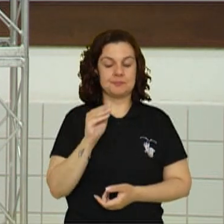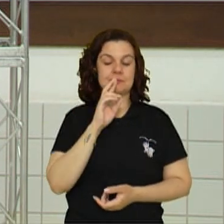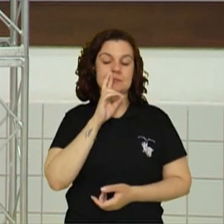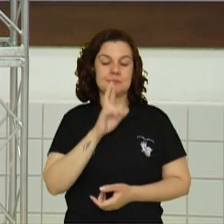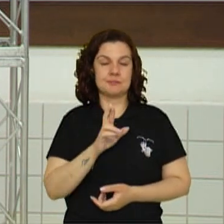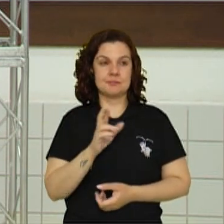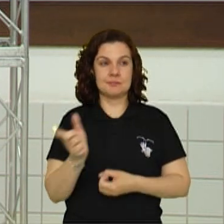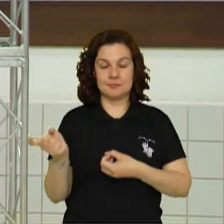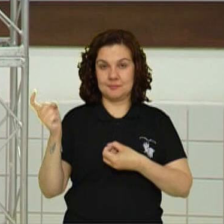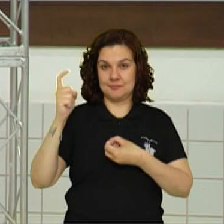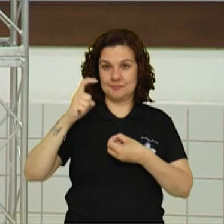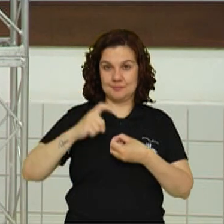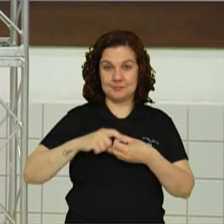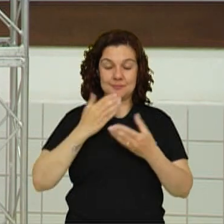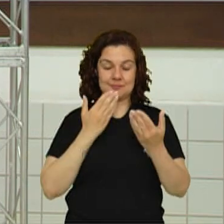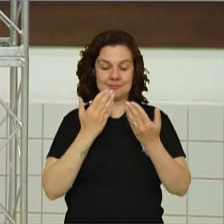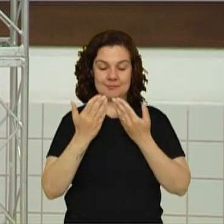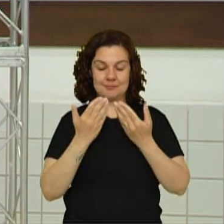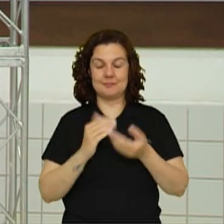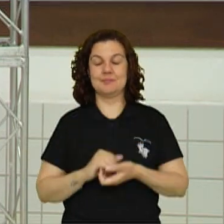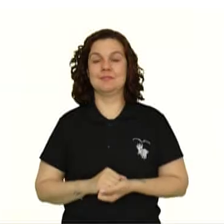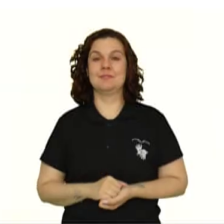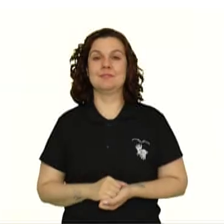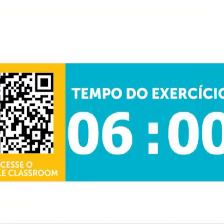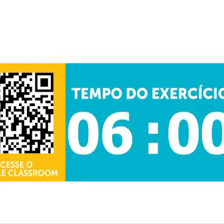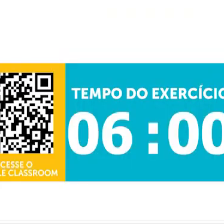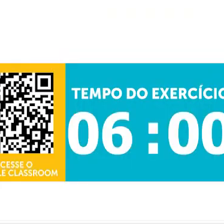resolva direitinho e confira o resultado daqui a pouco.